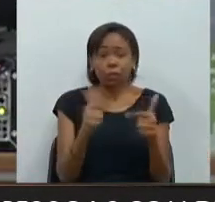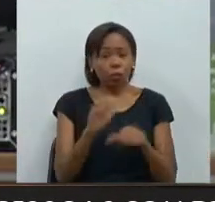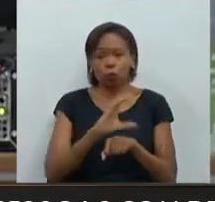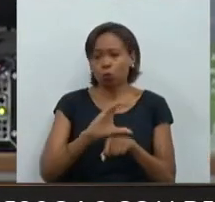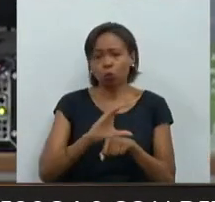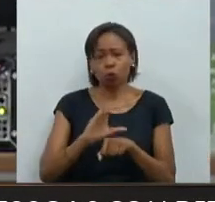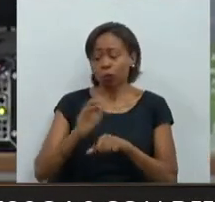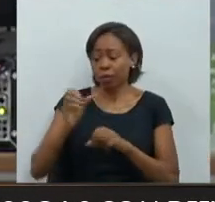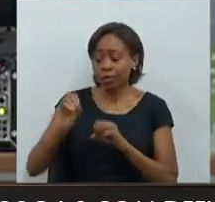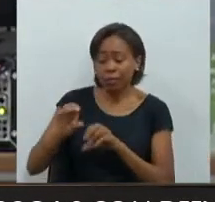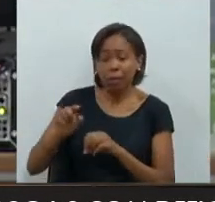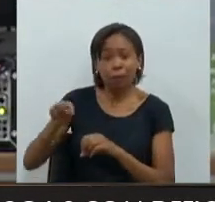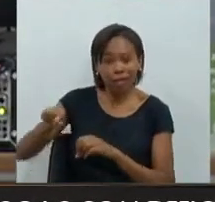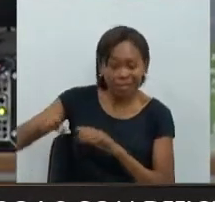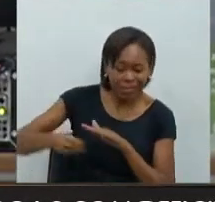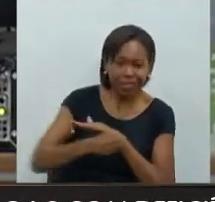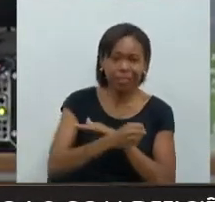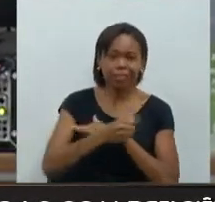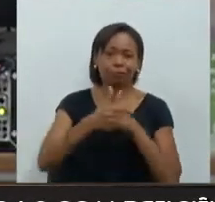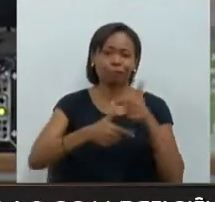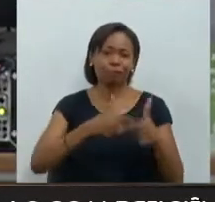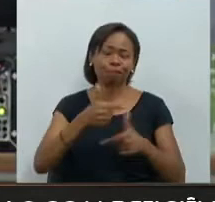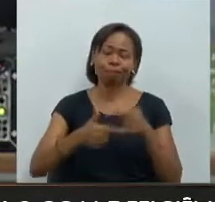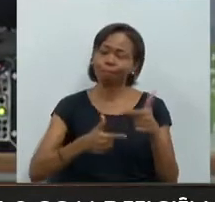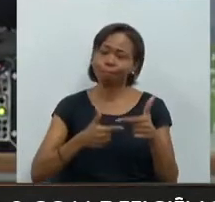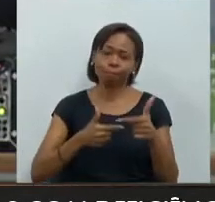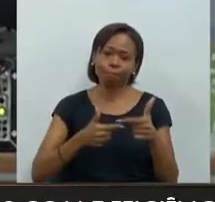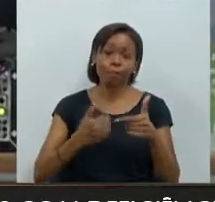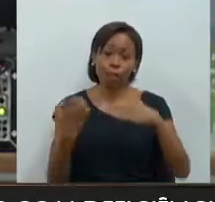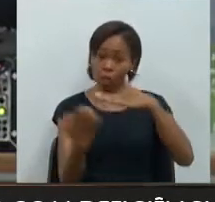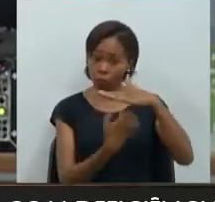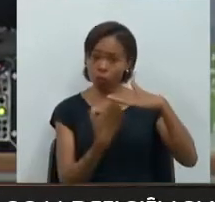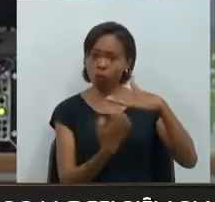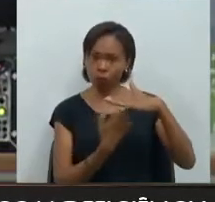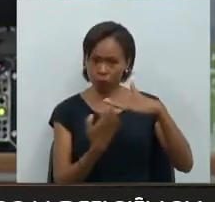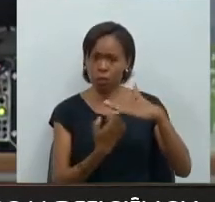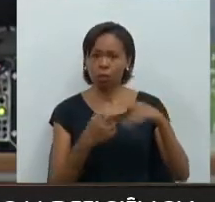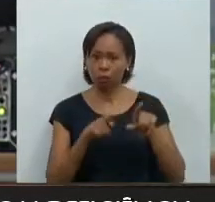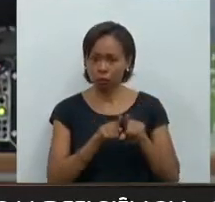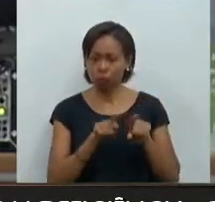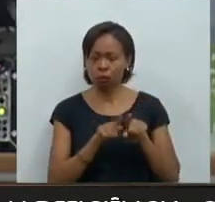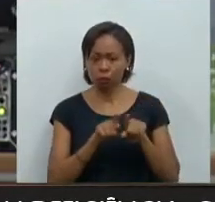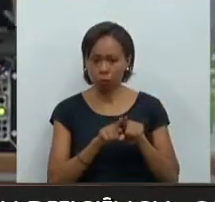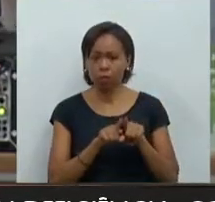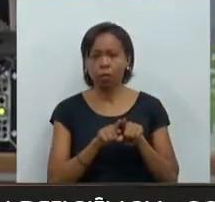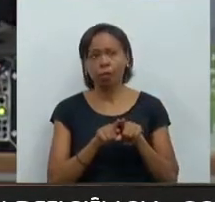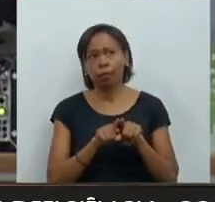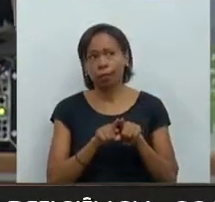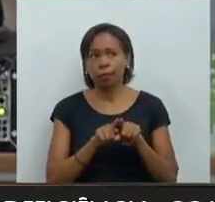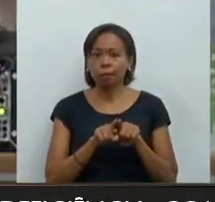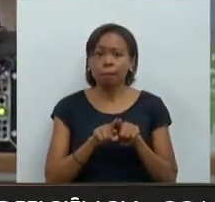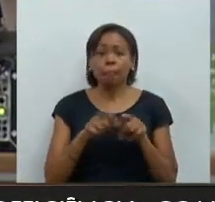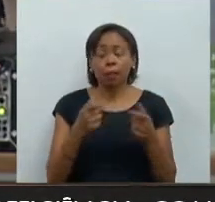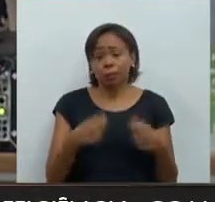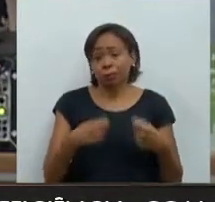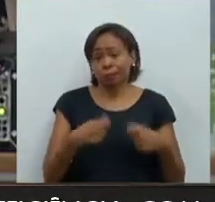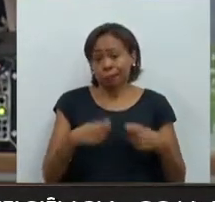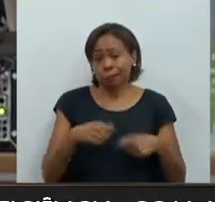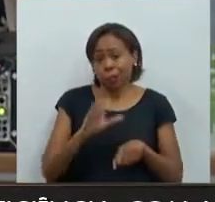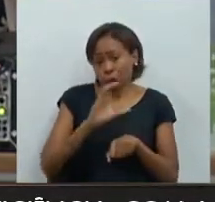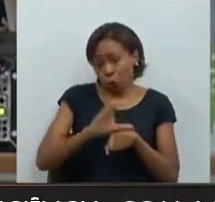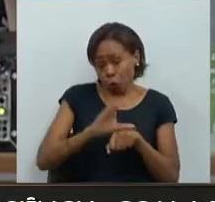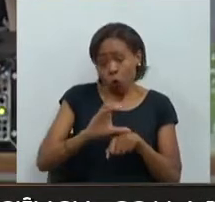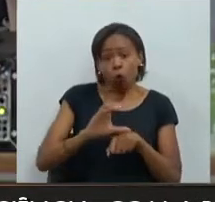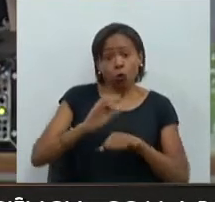de trabalho. Então, as empresas que recebem esses alunos também, elas têm que ter uma capacitação com